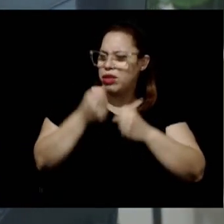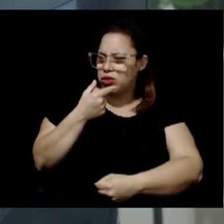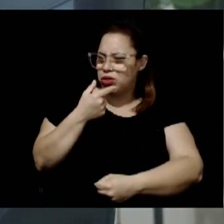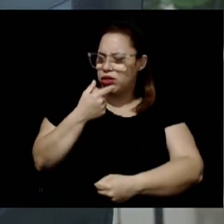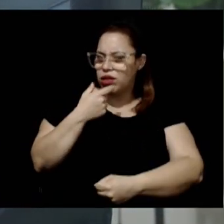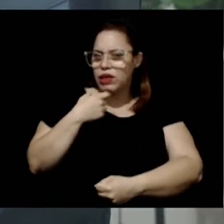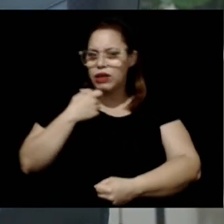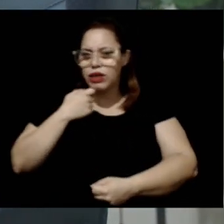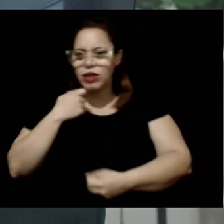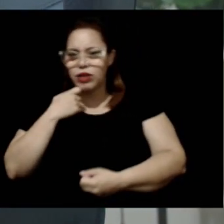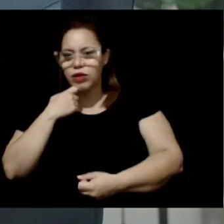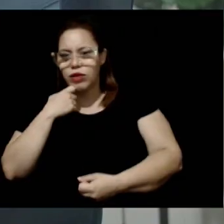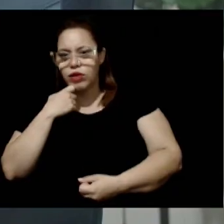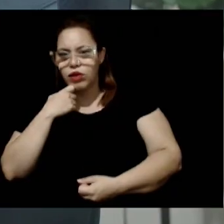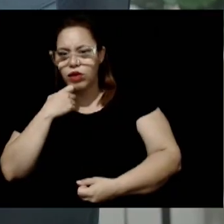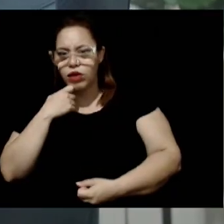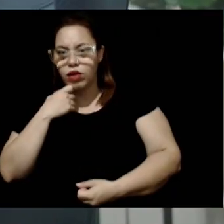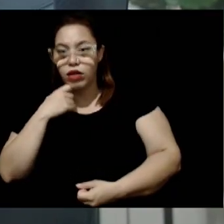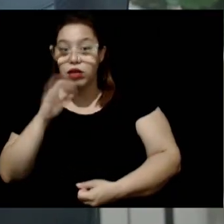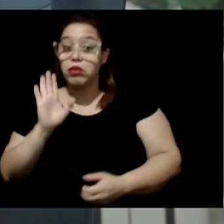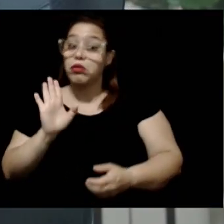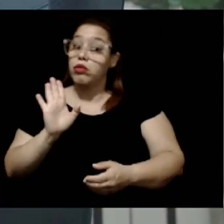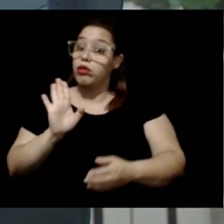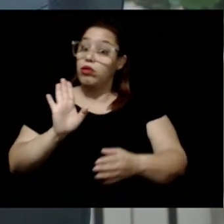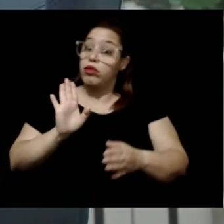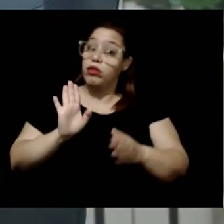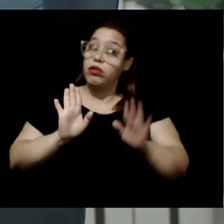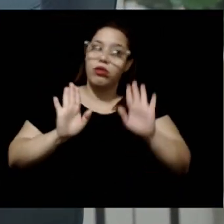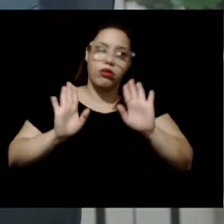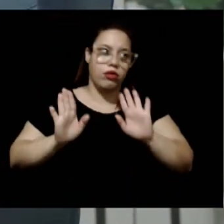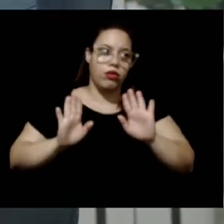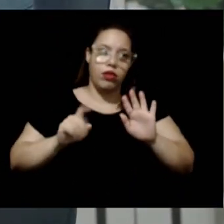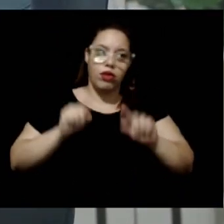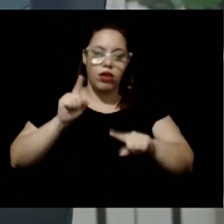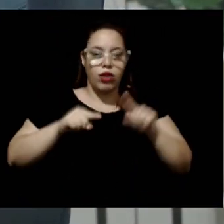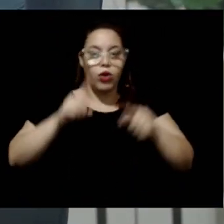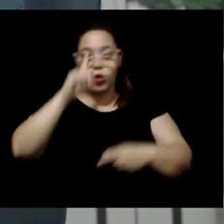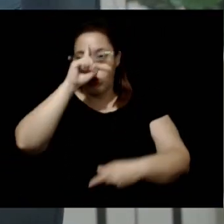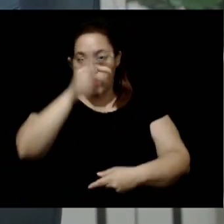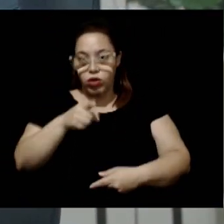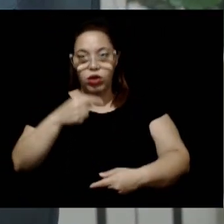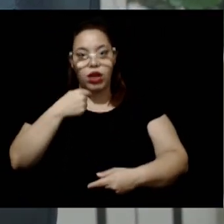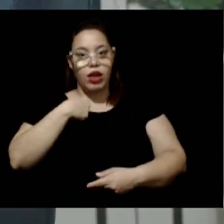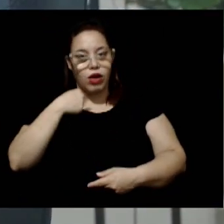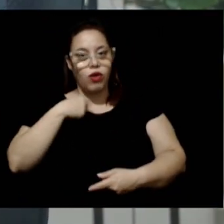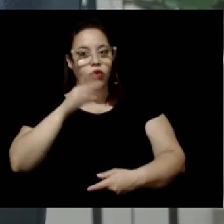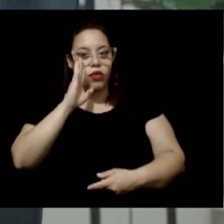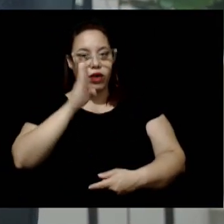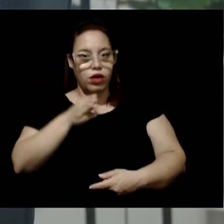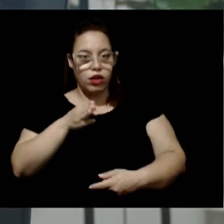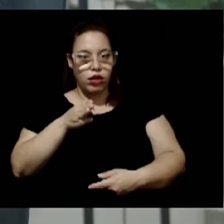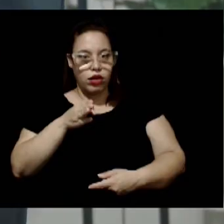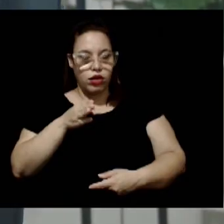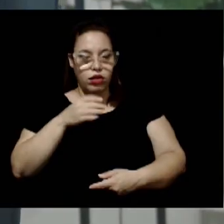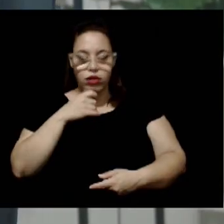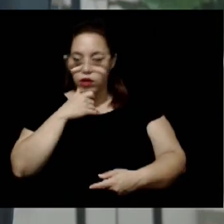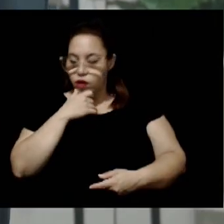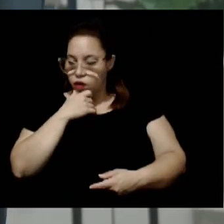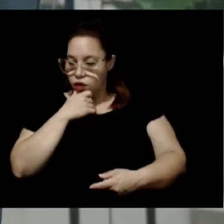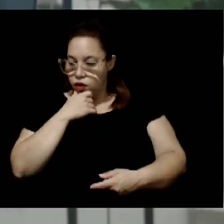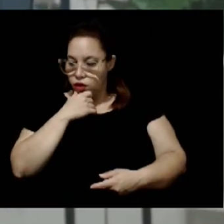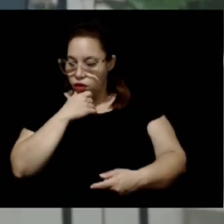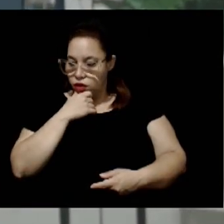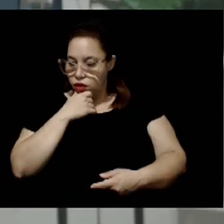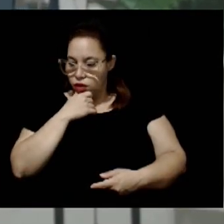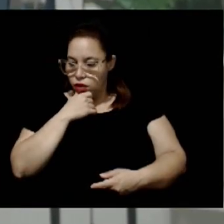Não, depende do diagnóstico que eu fizer. Eu diria que as medidas